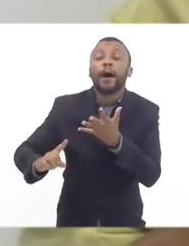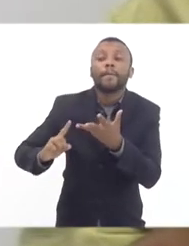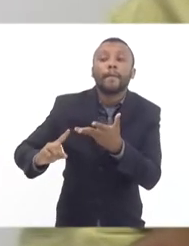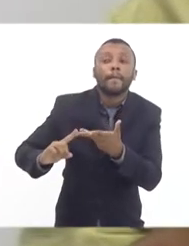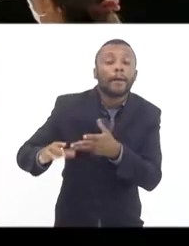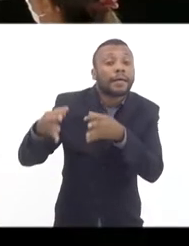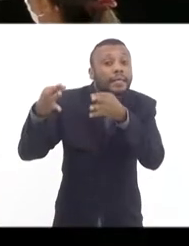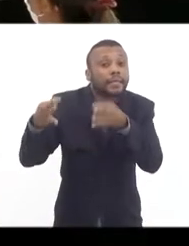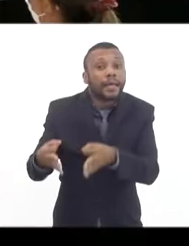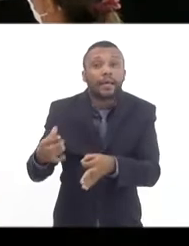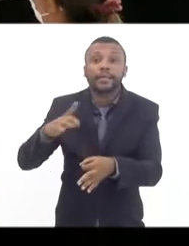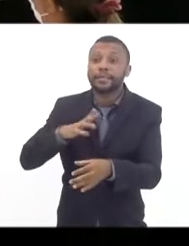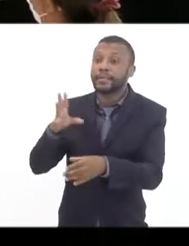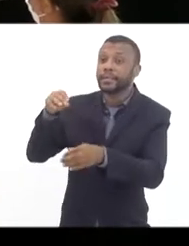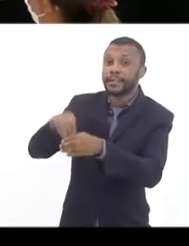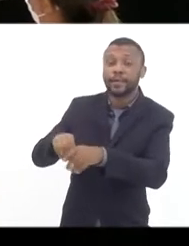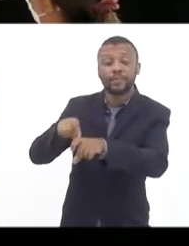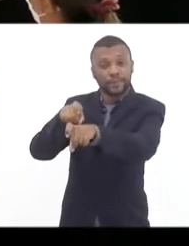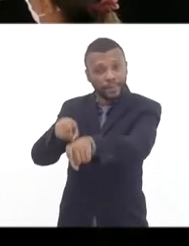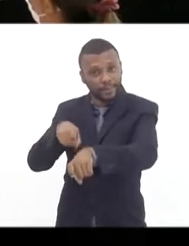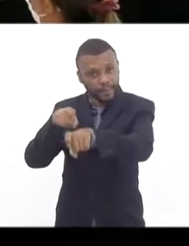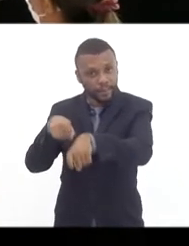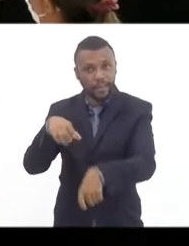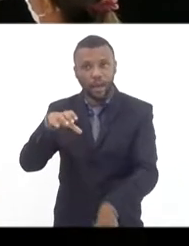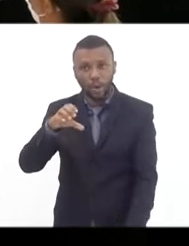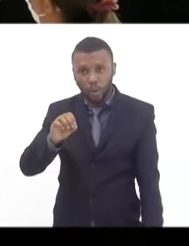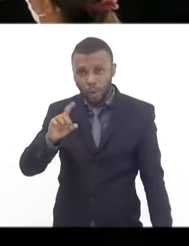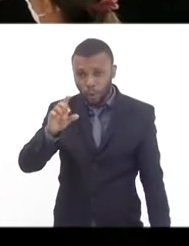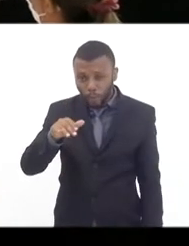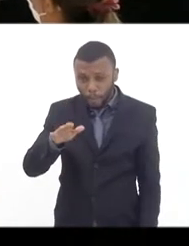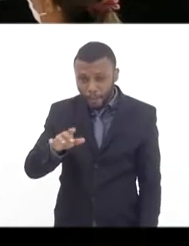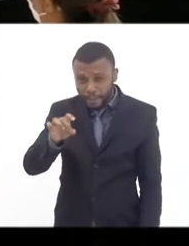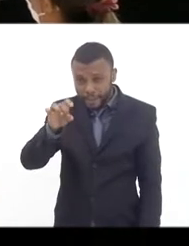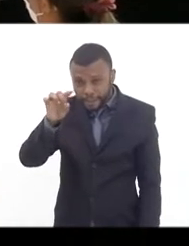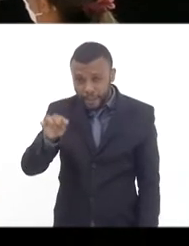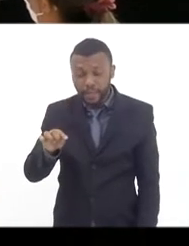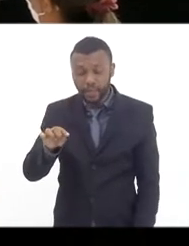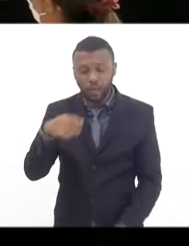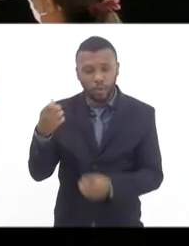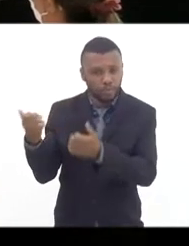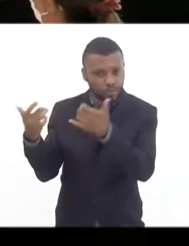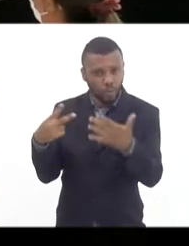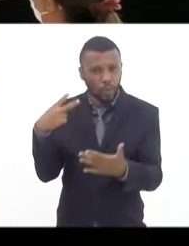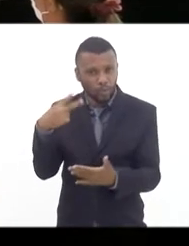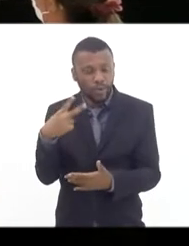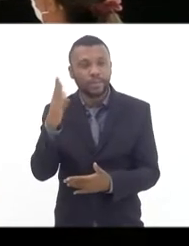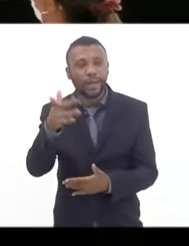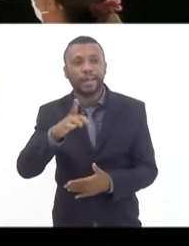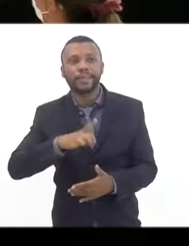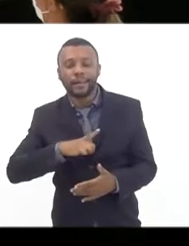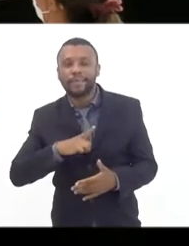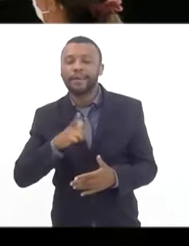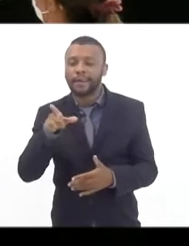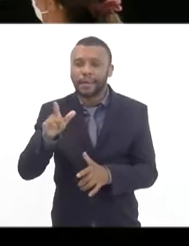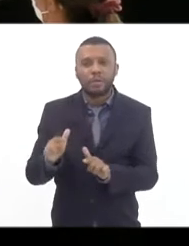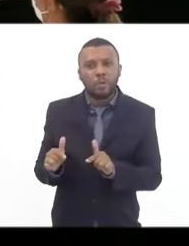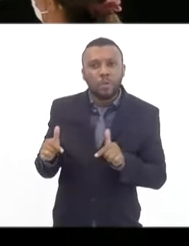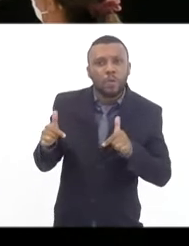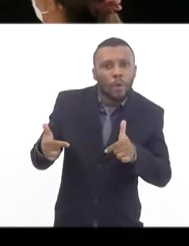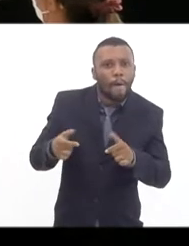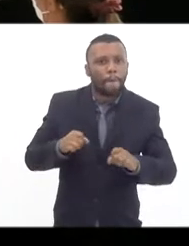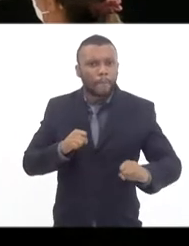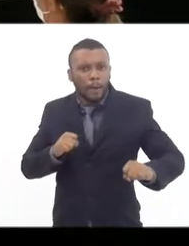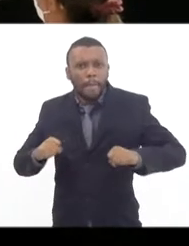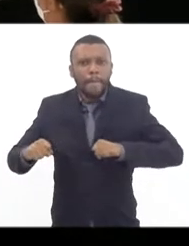capela da Fazenda Colubandê, que já estava, como bem situou o nosso querido vereador, combativo, teimoso, cheio de